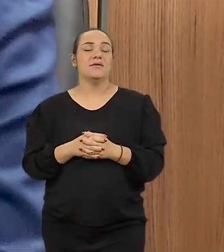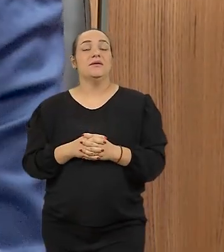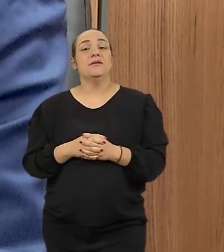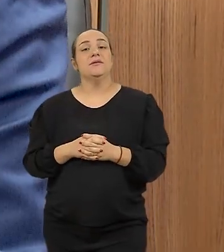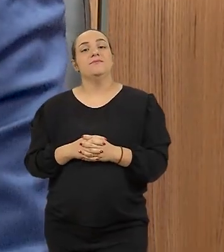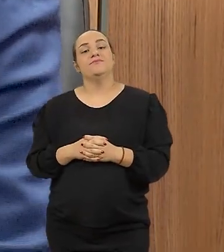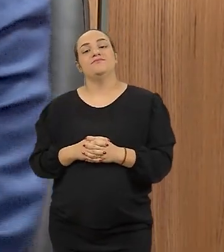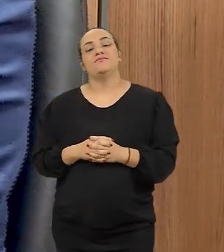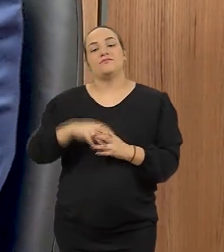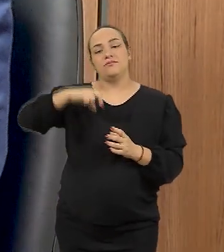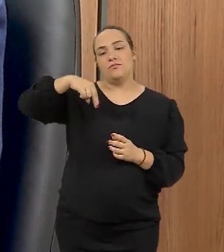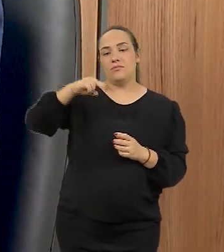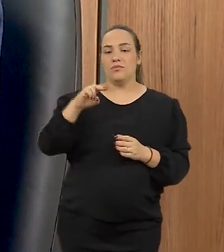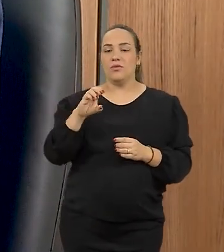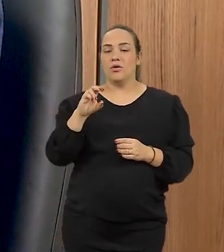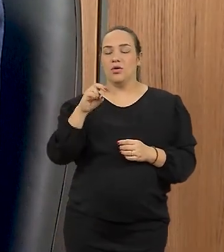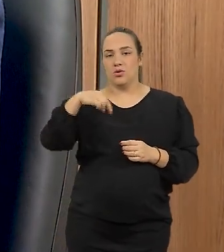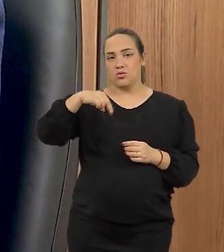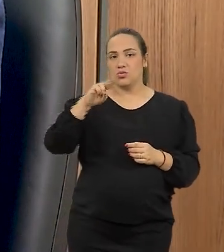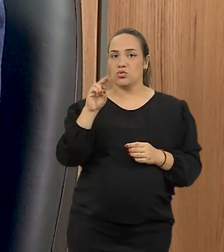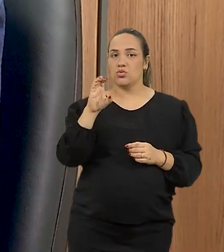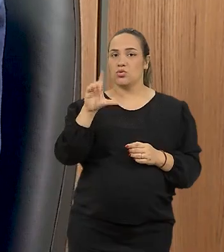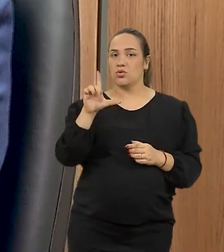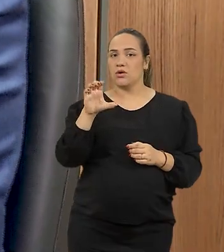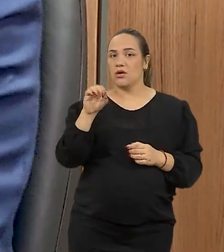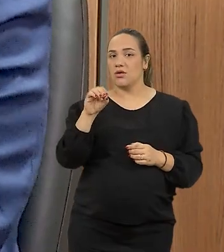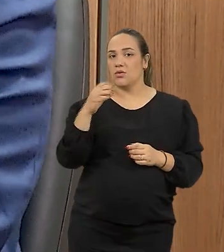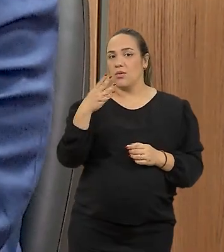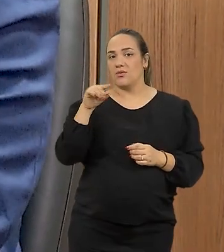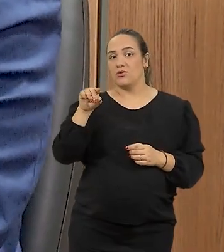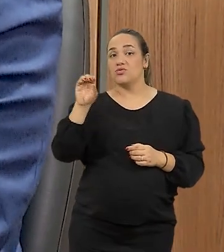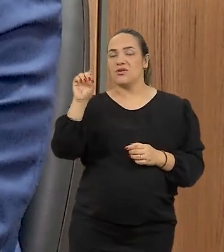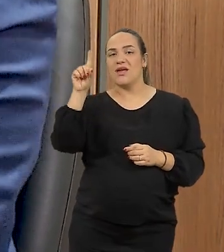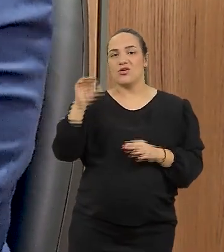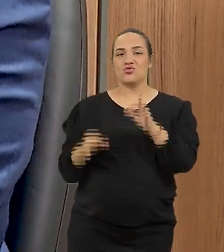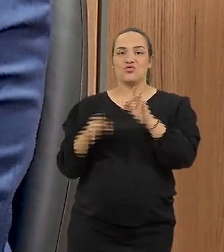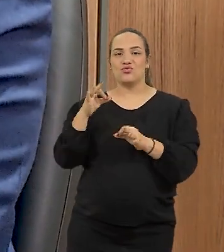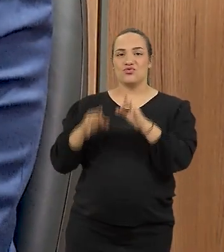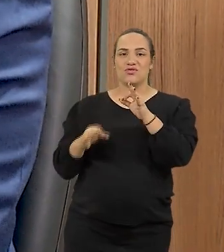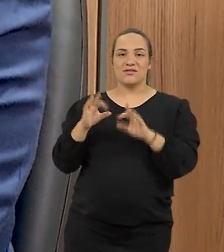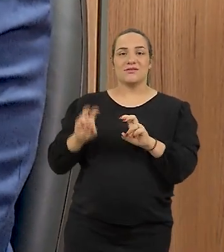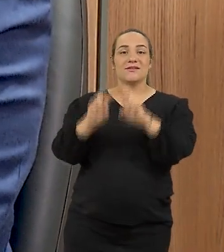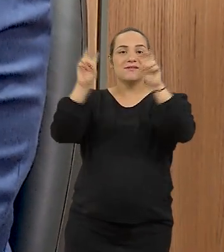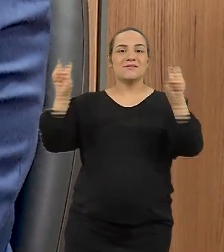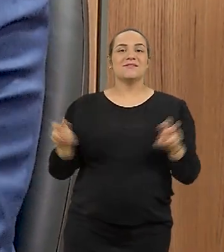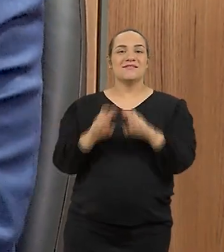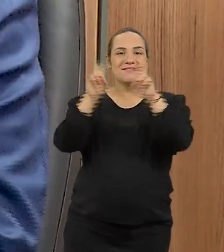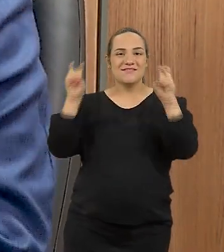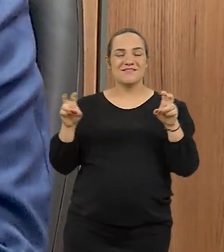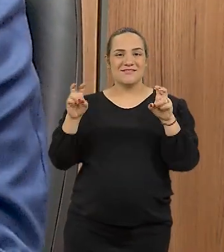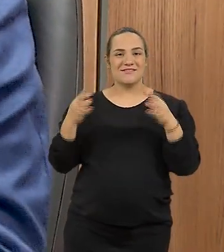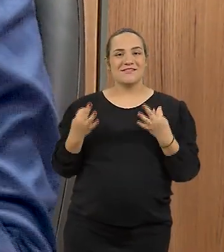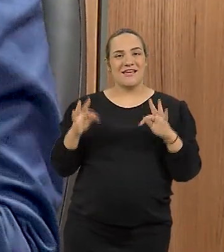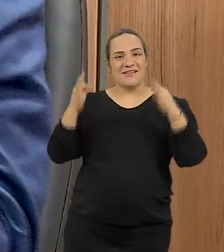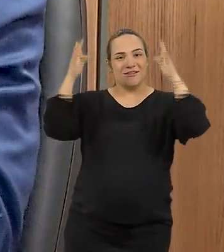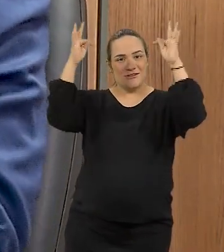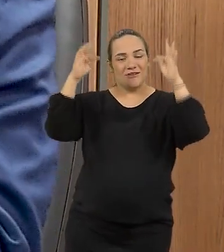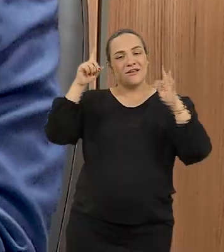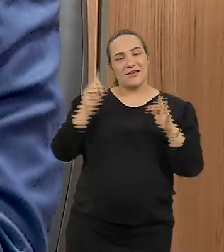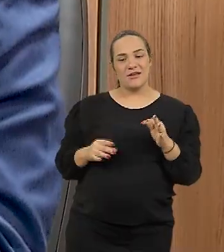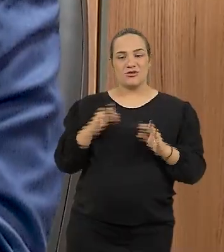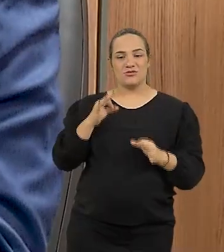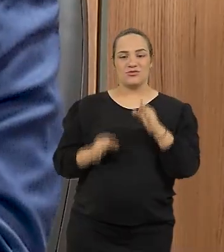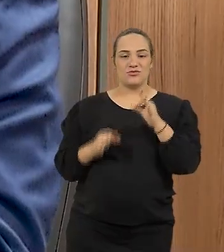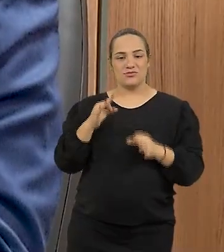E dentro também o núcleo 4.0, que é você criar uma justiça virtual, que seja estadual, mas com